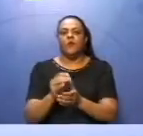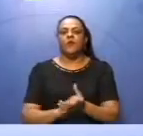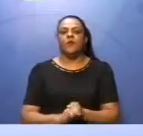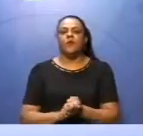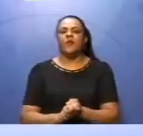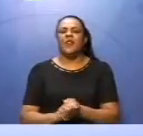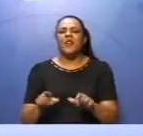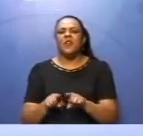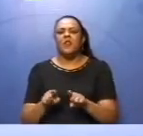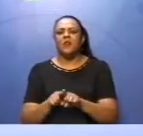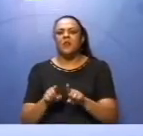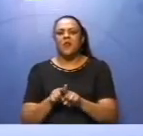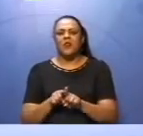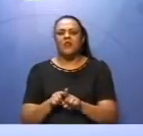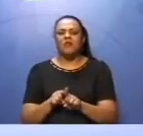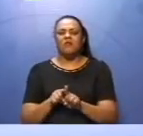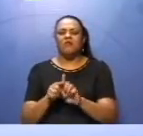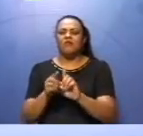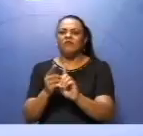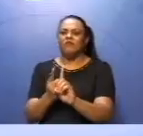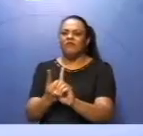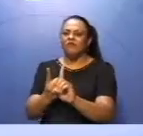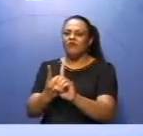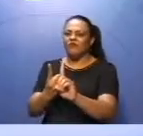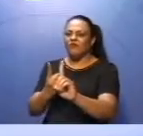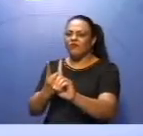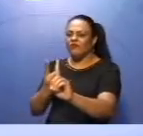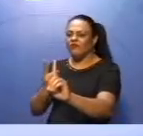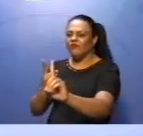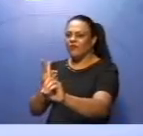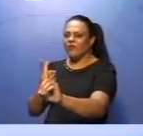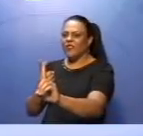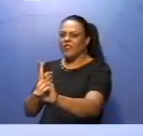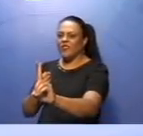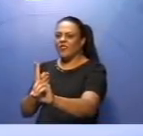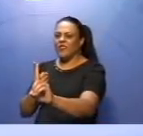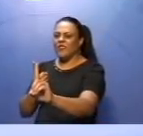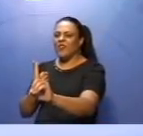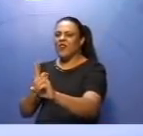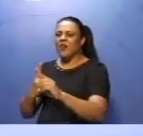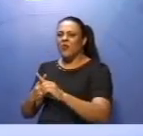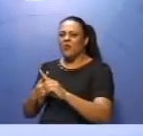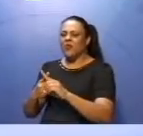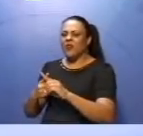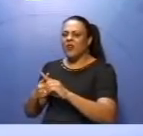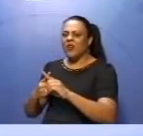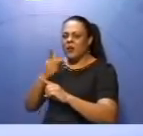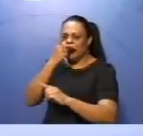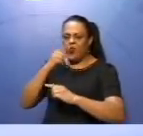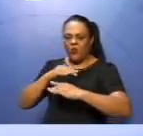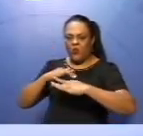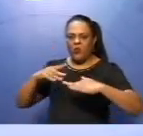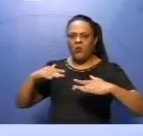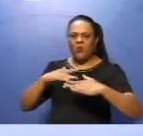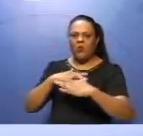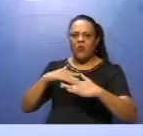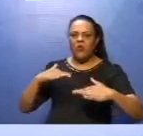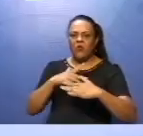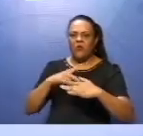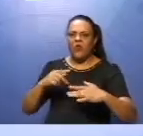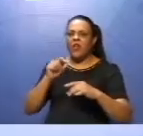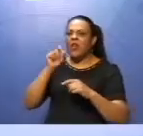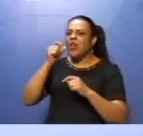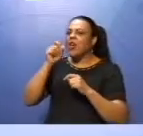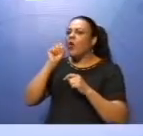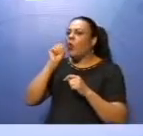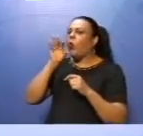Mantenha muita distância, porque em movimento as gotículas elas se espalham. Por isso, quando você for praticar